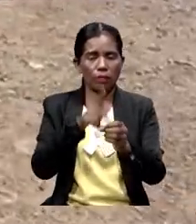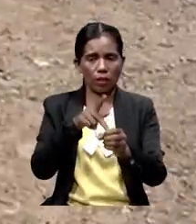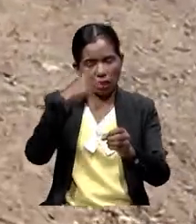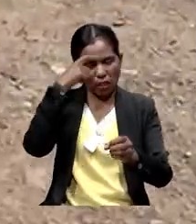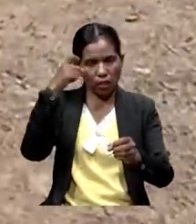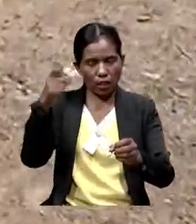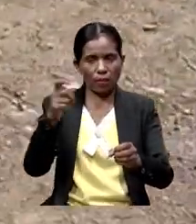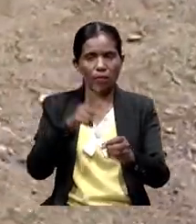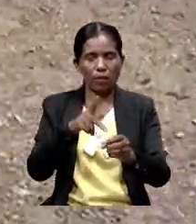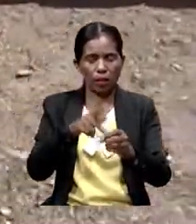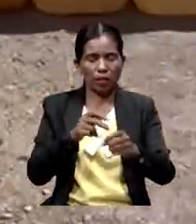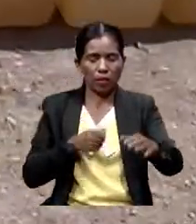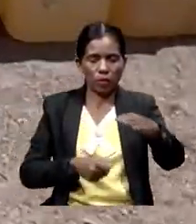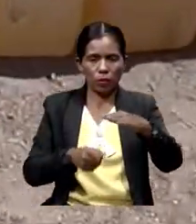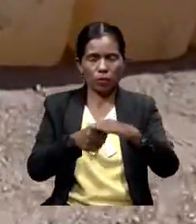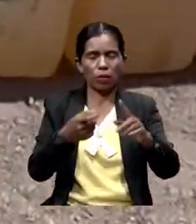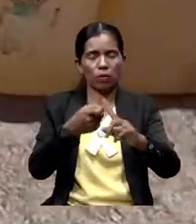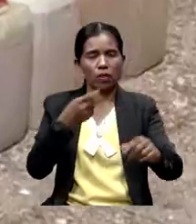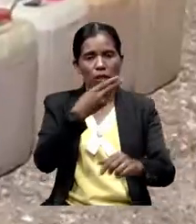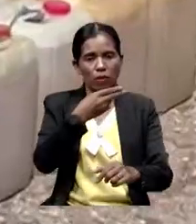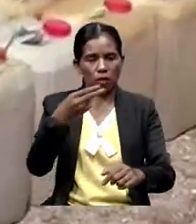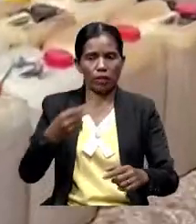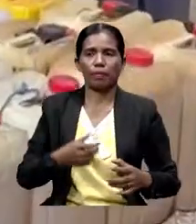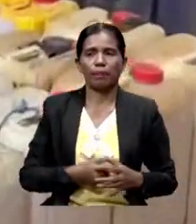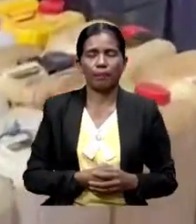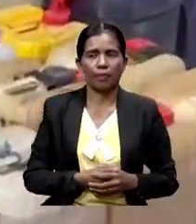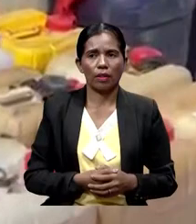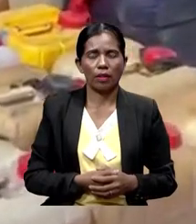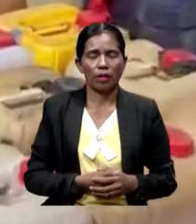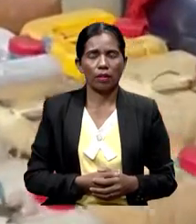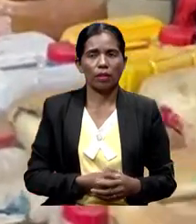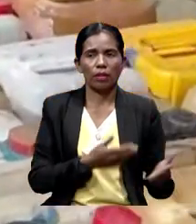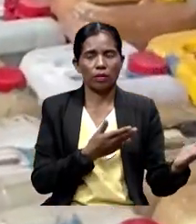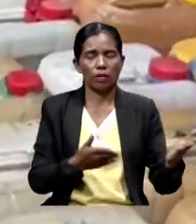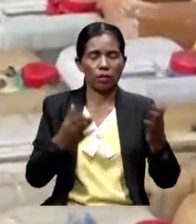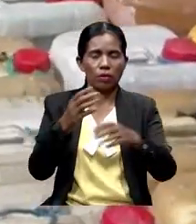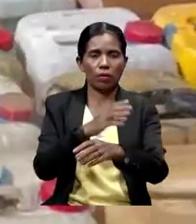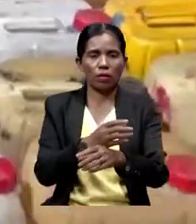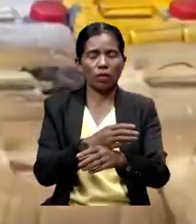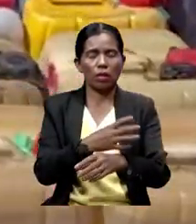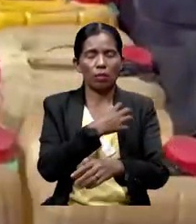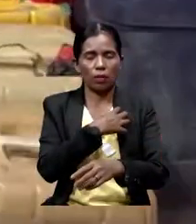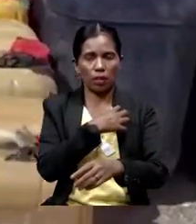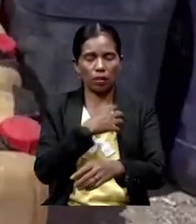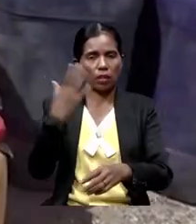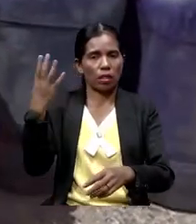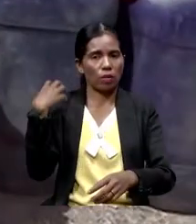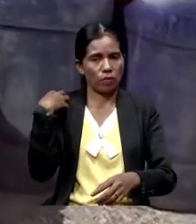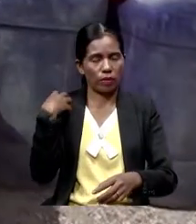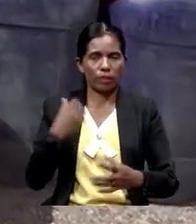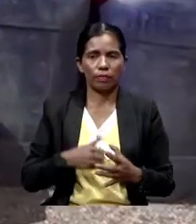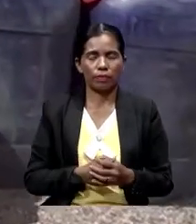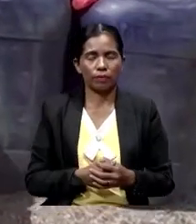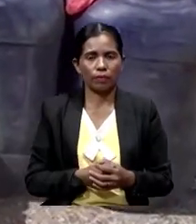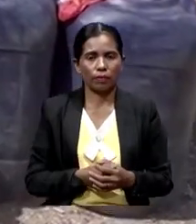considera minerai ilegal, hatama husi atambua Indonesia. Evidência ne assegura ona iha posto Unidade Polícia Marítima Atabae. Além